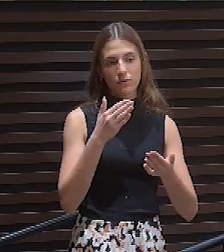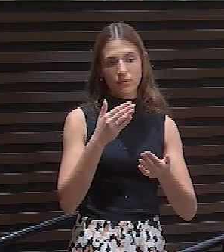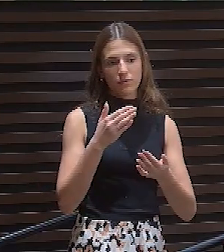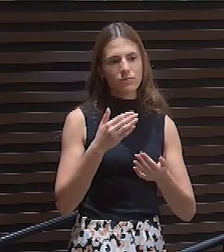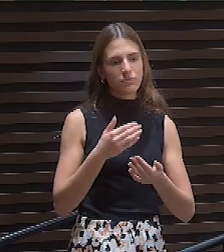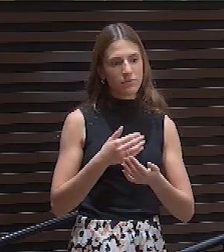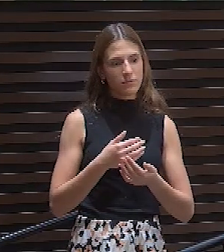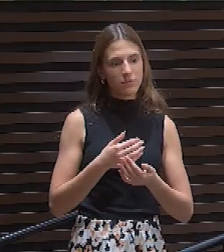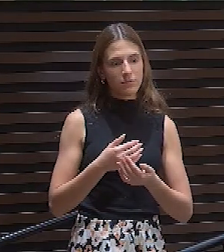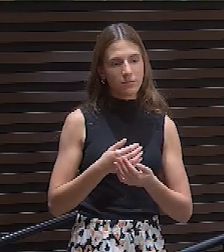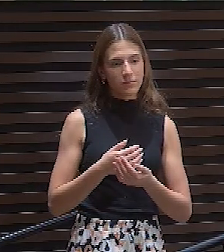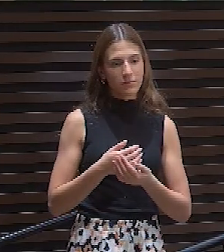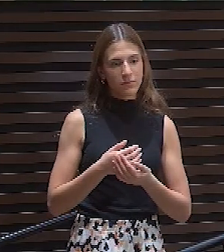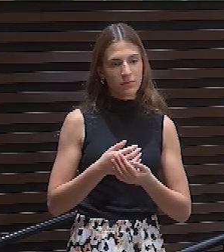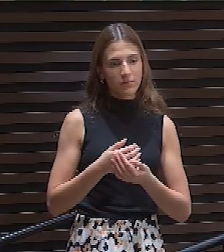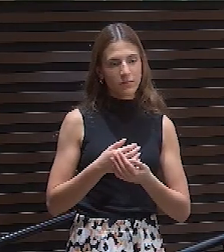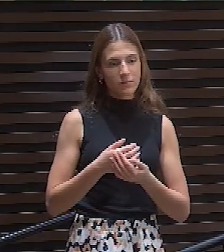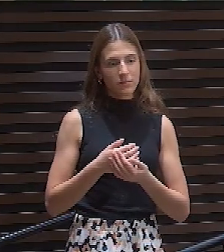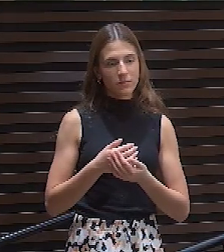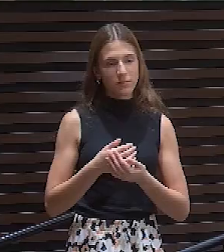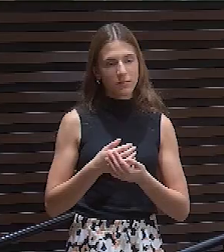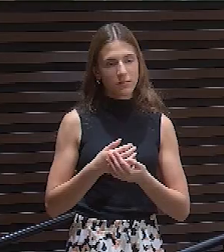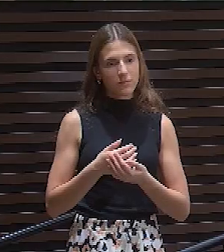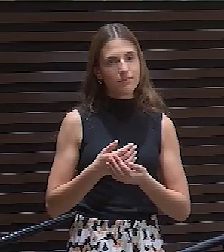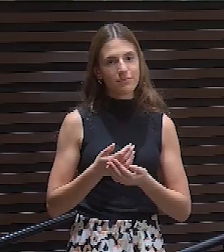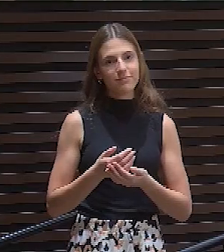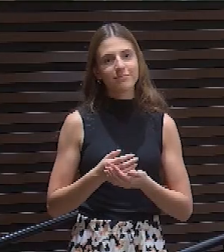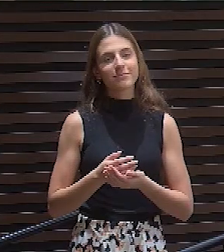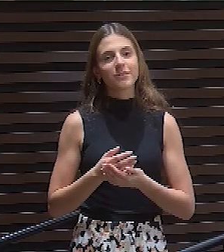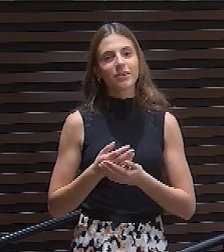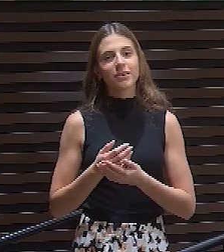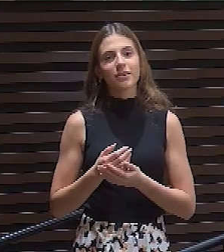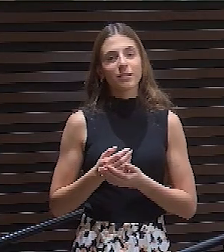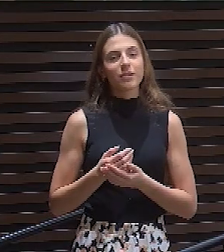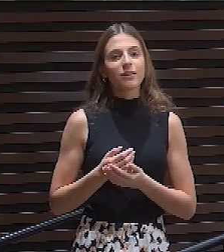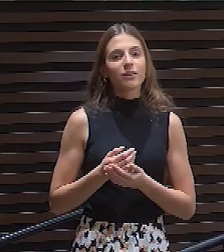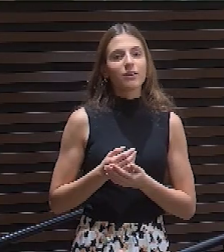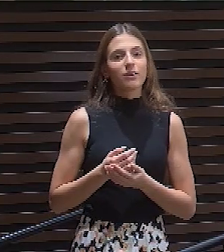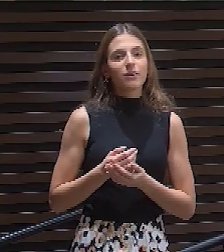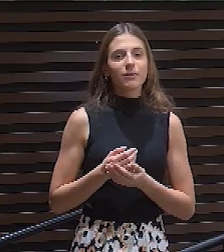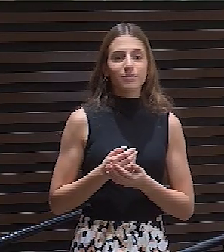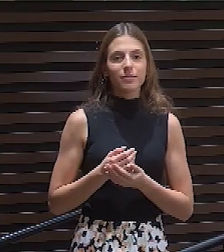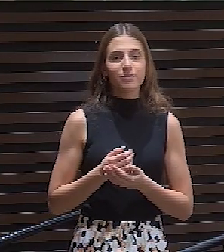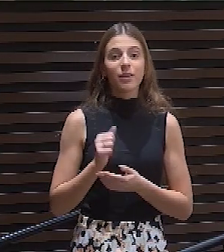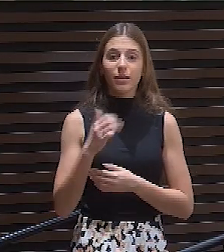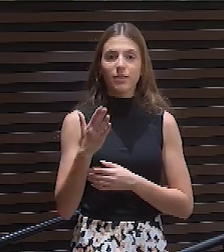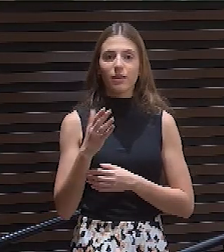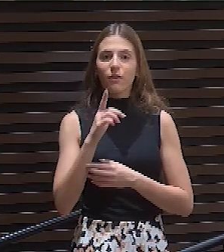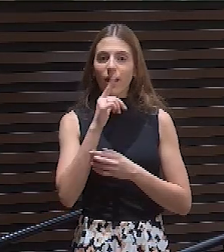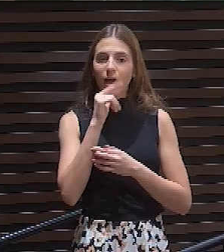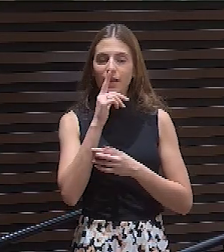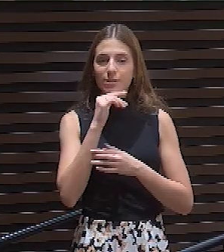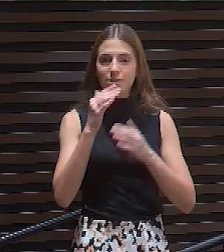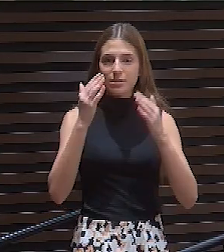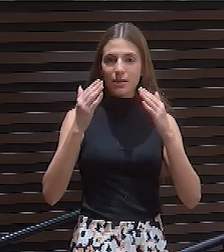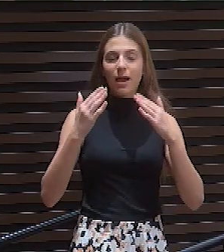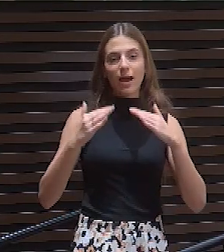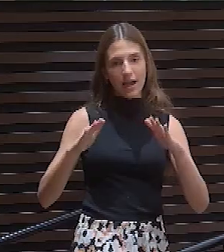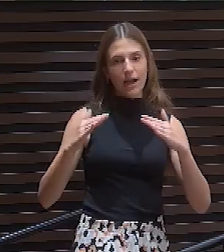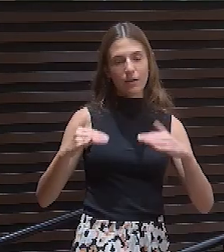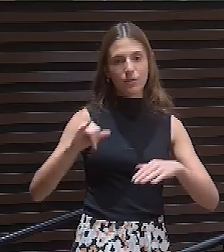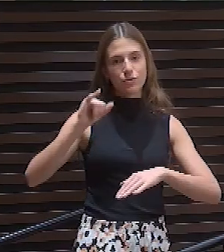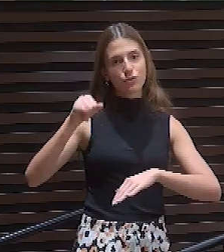do Senhor. Em passando ela, foram as águas do Jordão cortadas. Essas